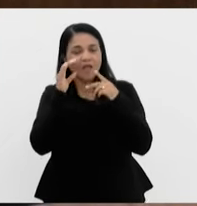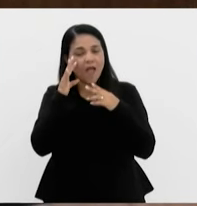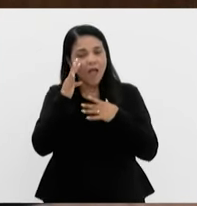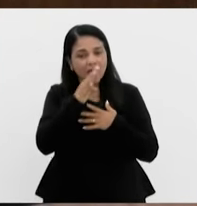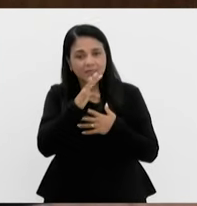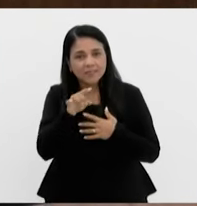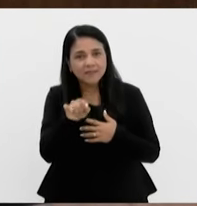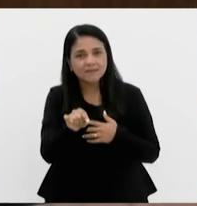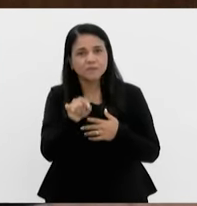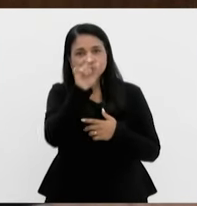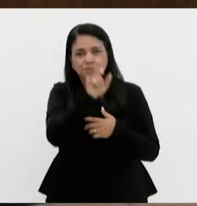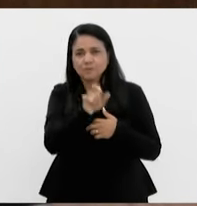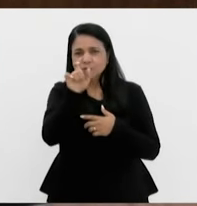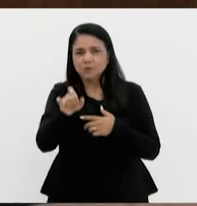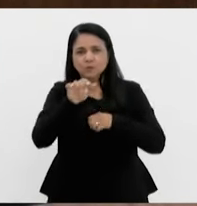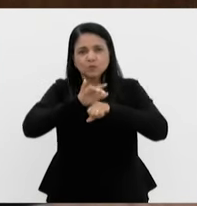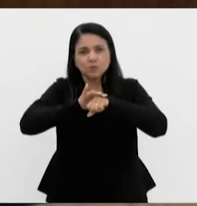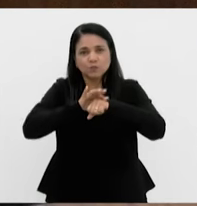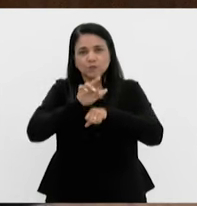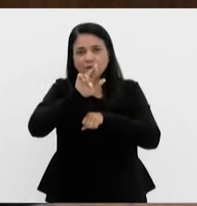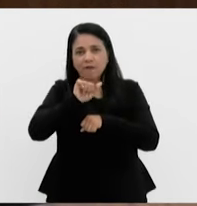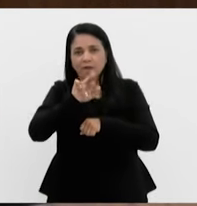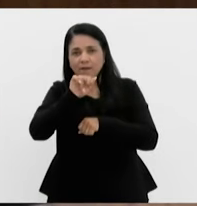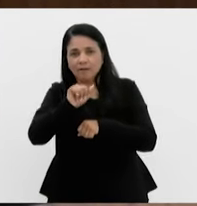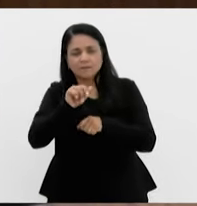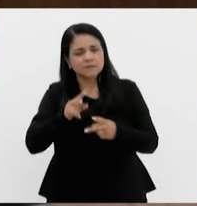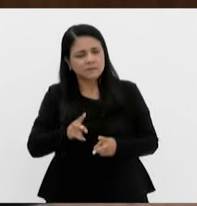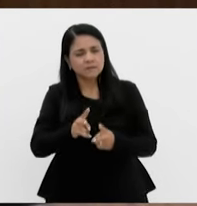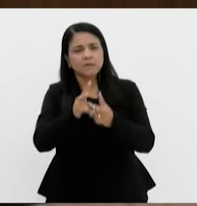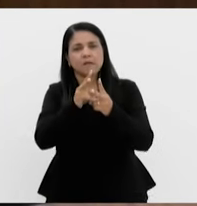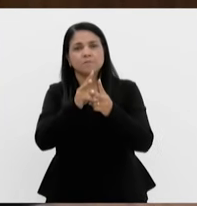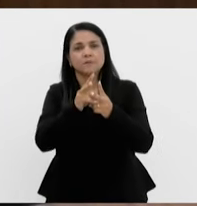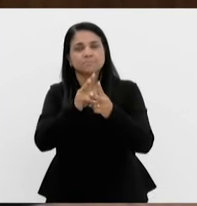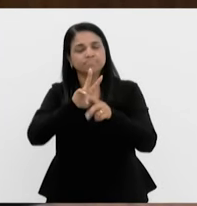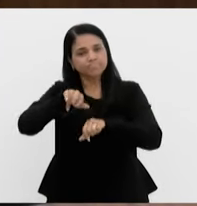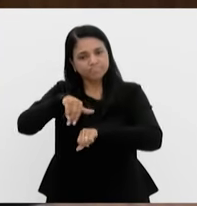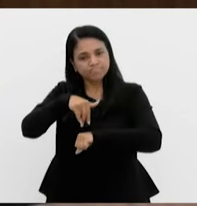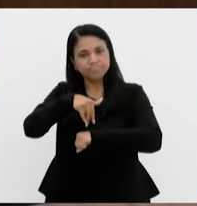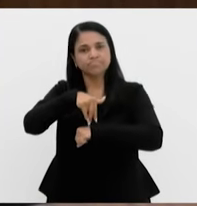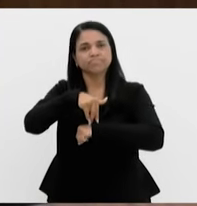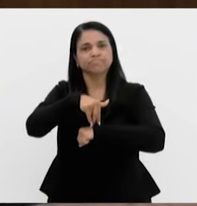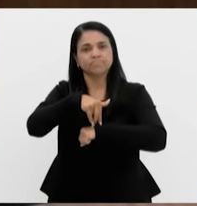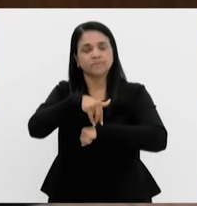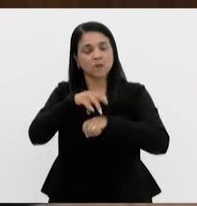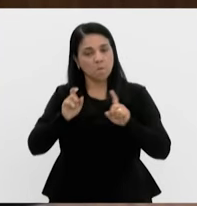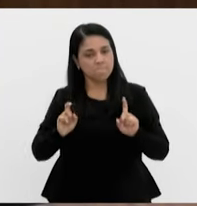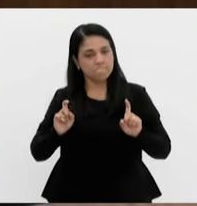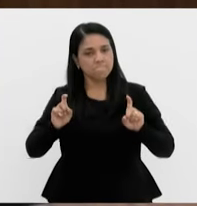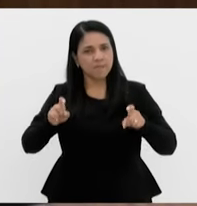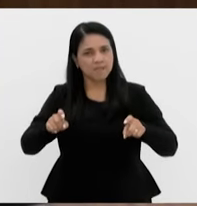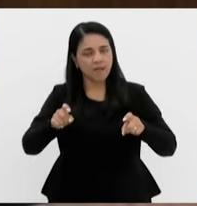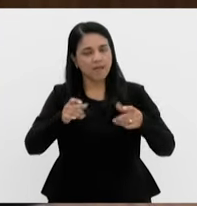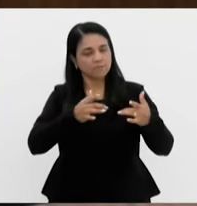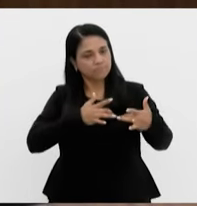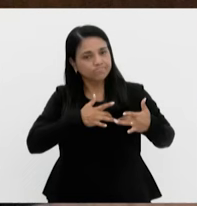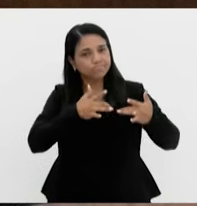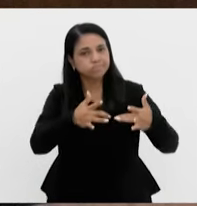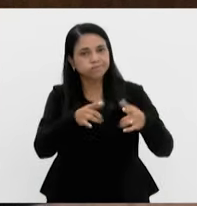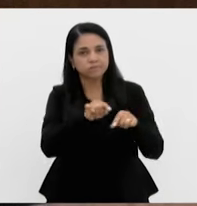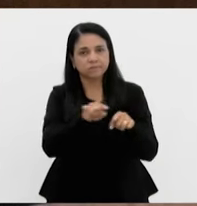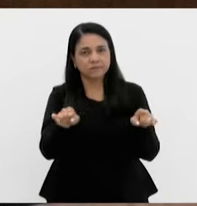com doenças raras e colocar como sempre nos colocamos o nosso mandato também à disposição